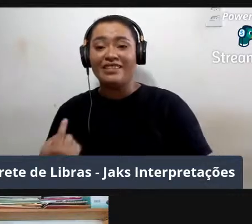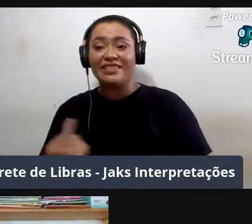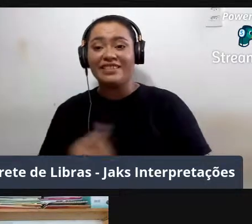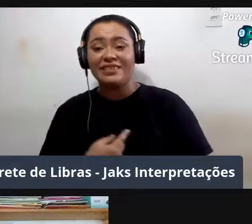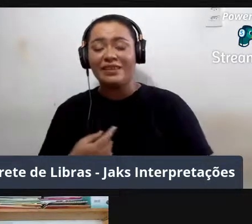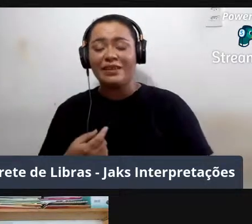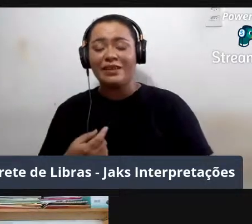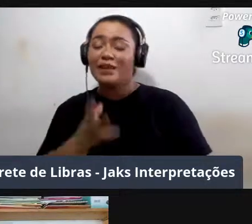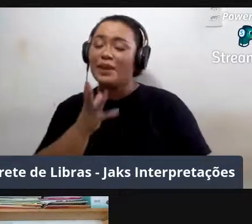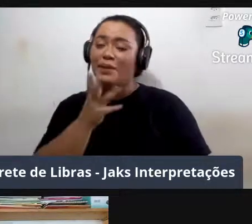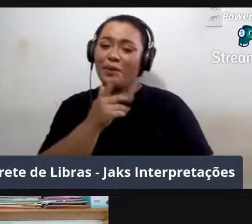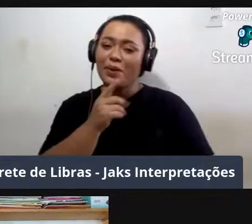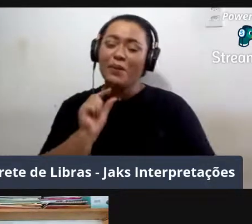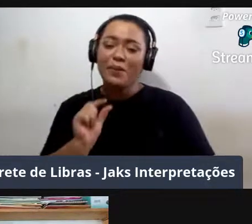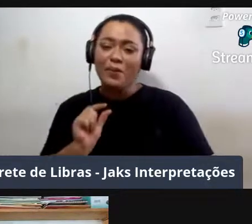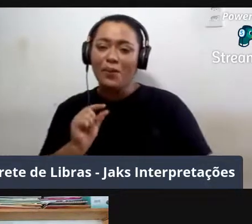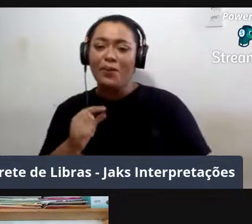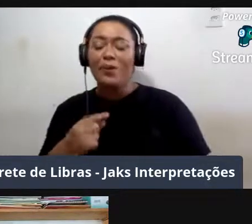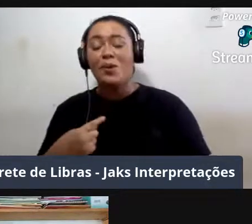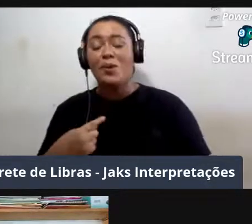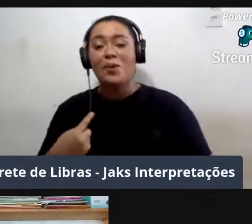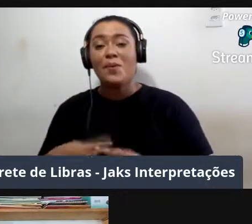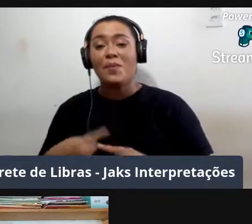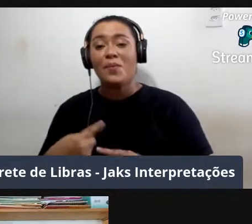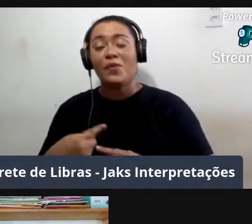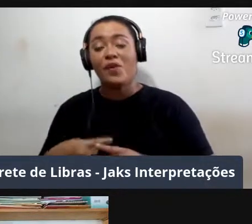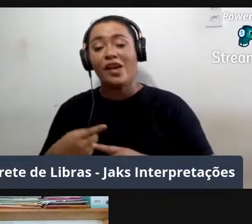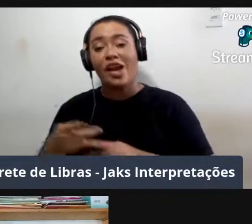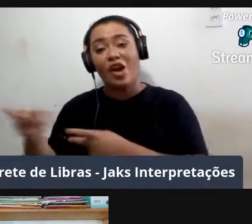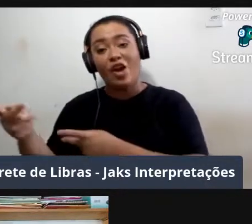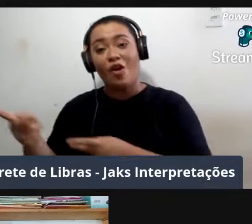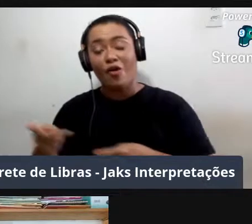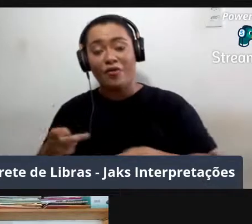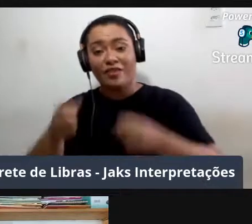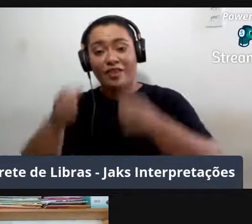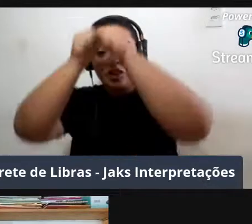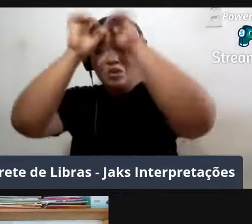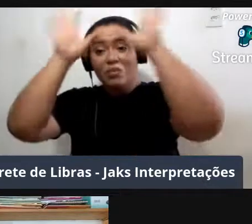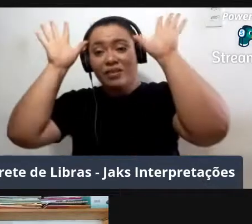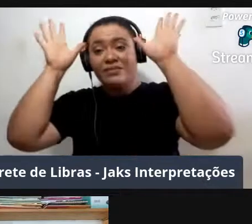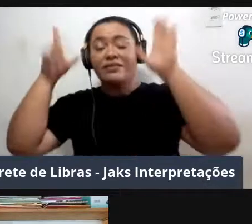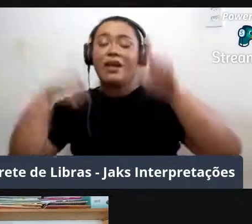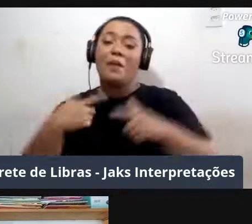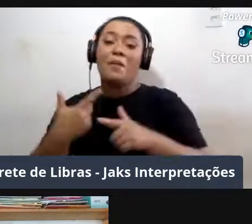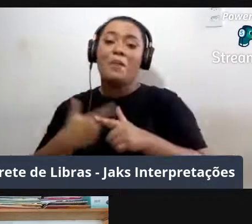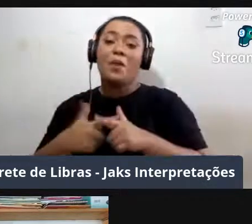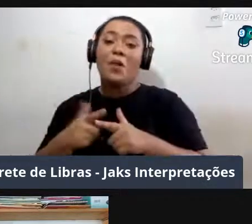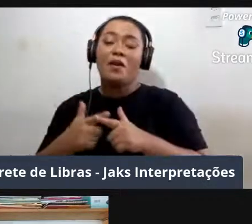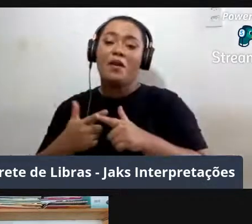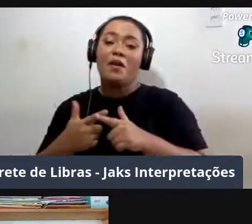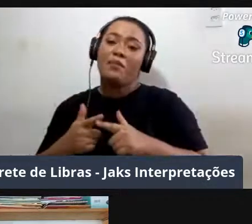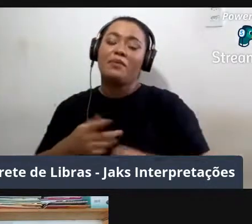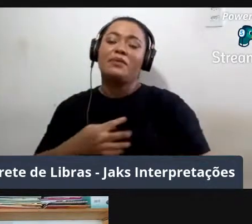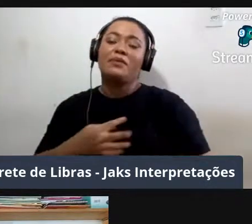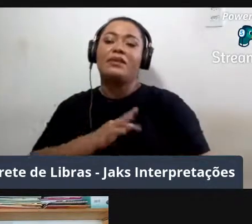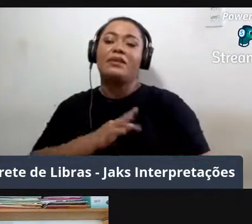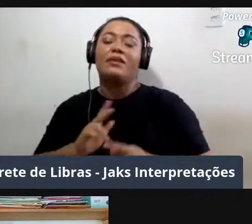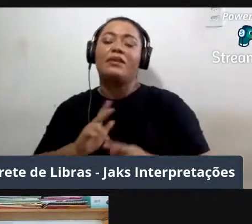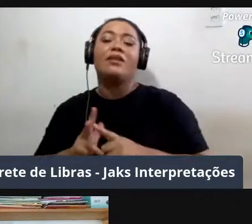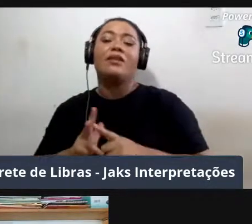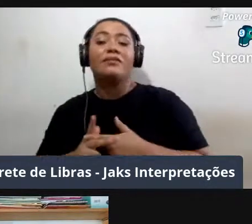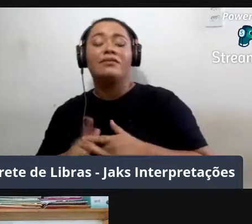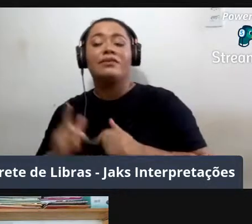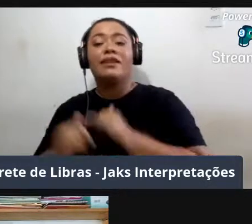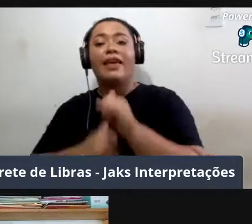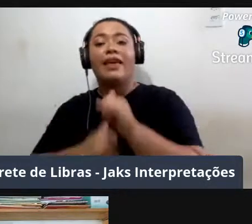hoje para entrar, porque nossa convidada do Amazonas está com dificuldade de chegar na base da conexão com a internet.